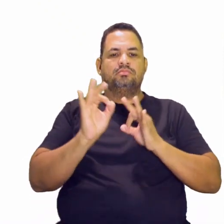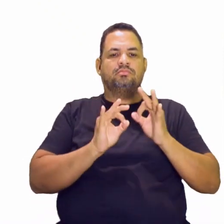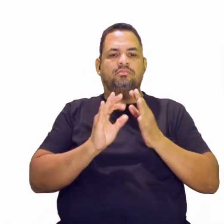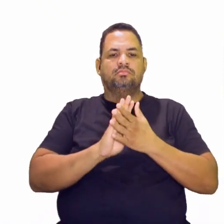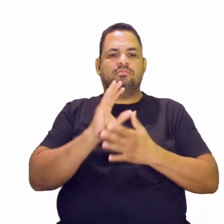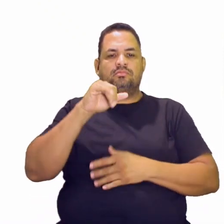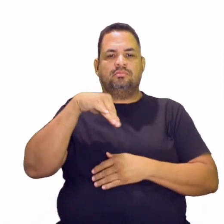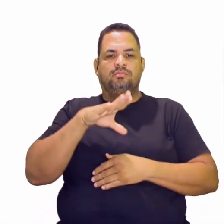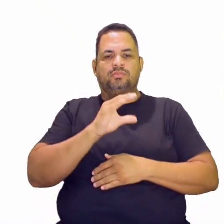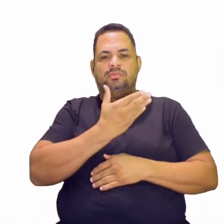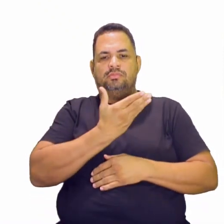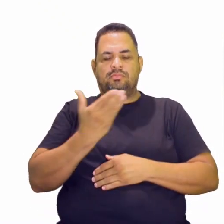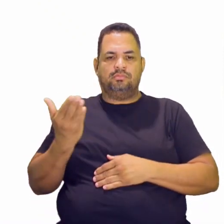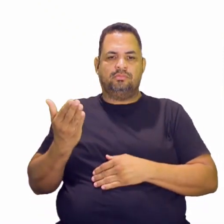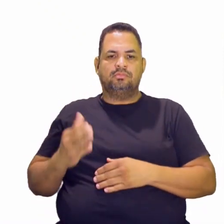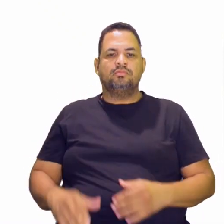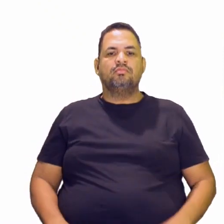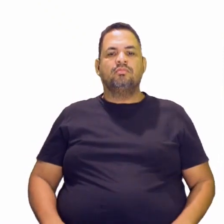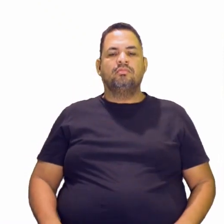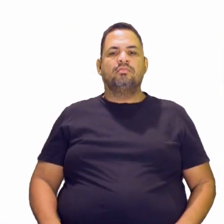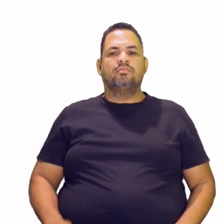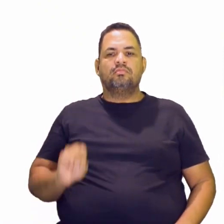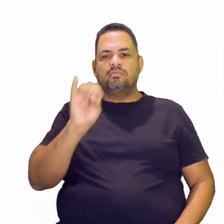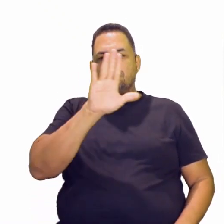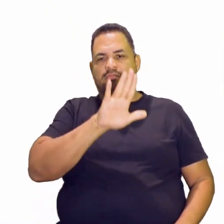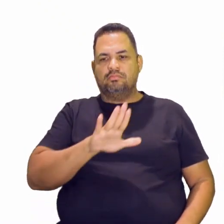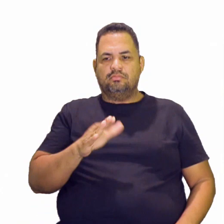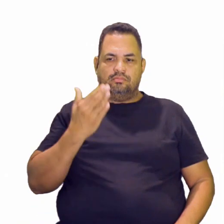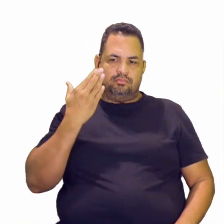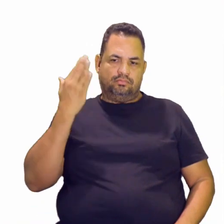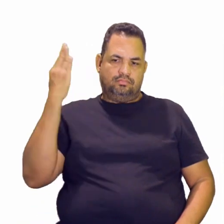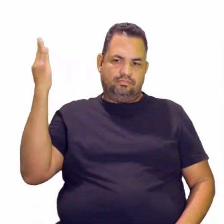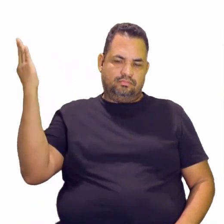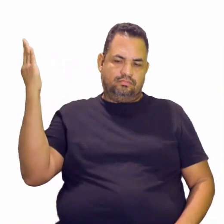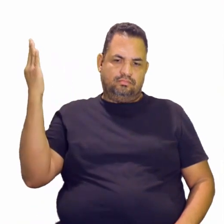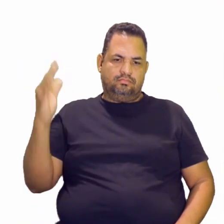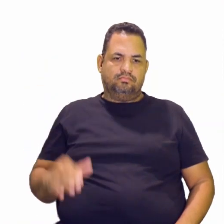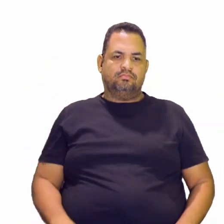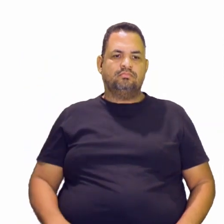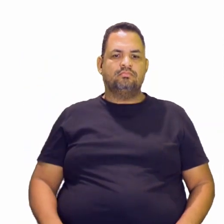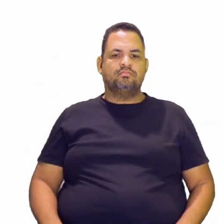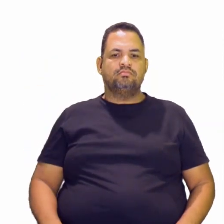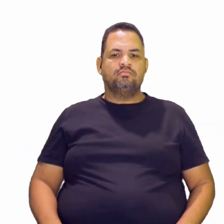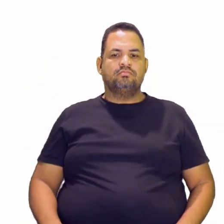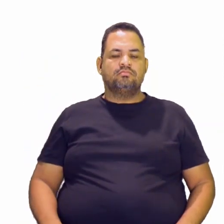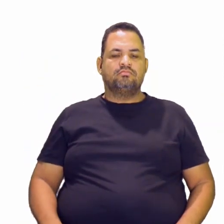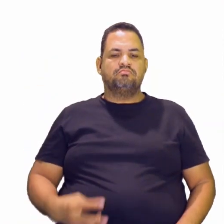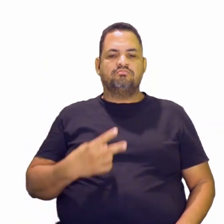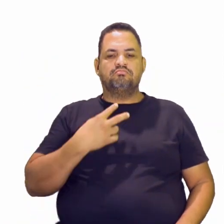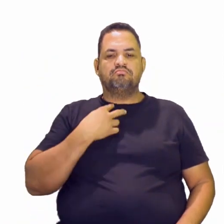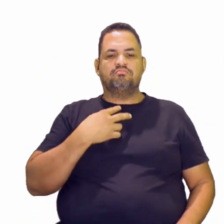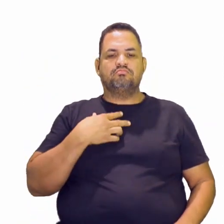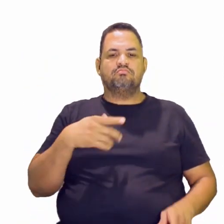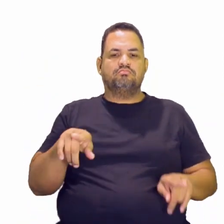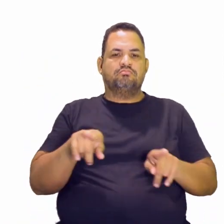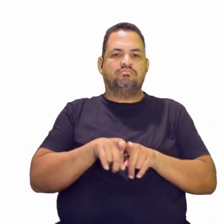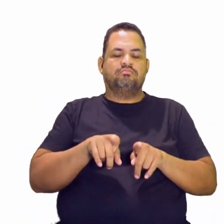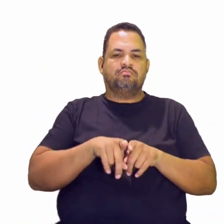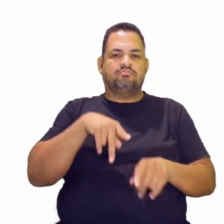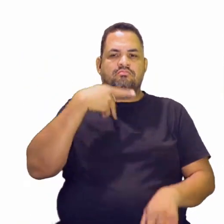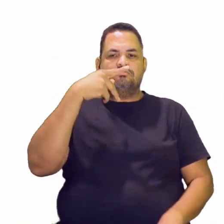esses rapazes aqui. Aqui está a imagem deles. Não posso deixar de falar